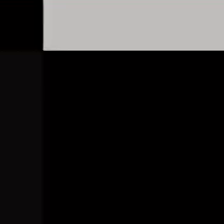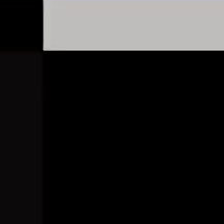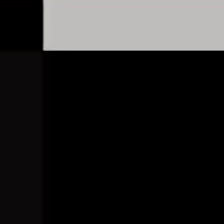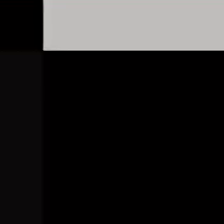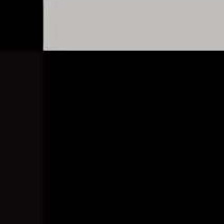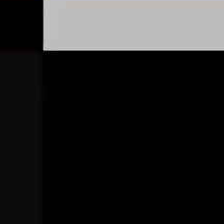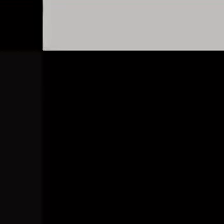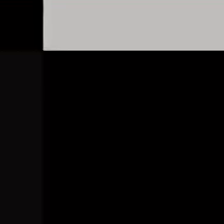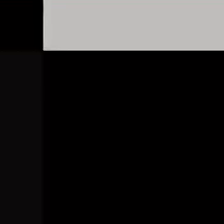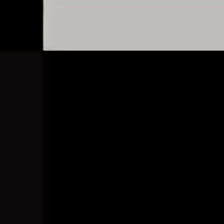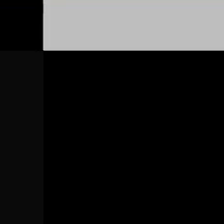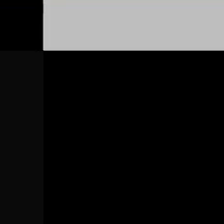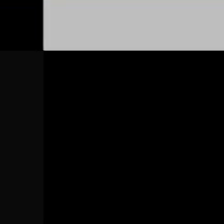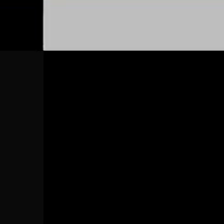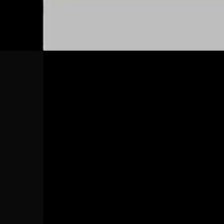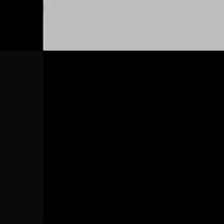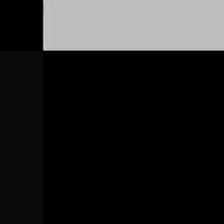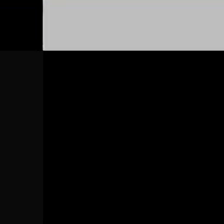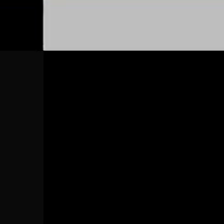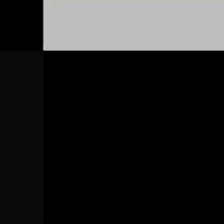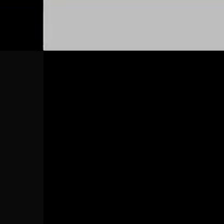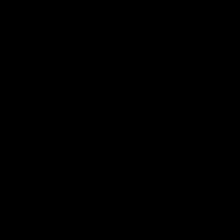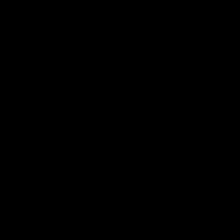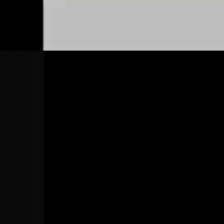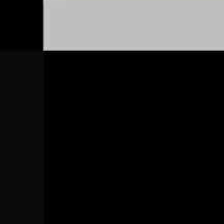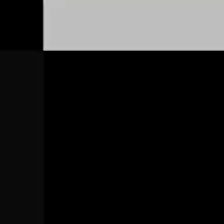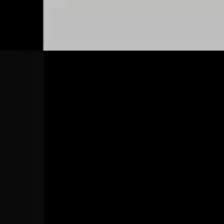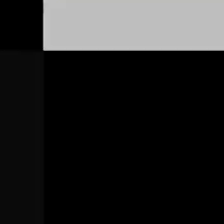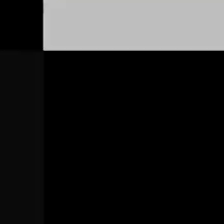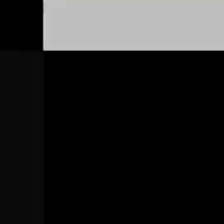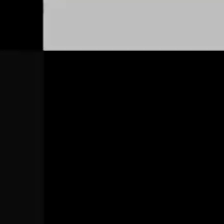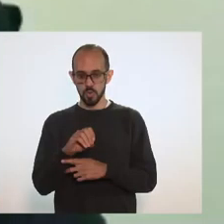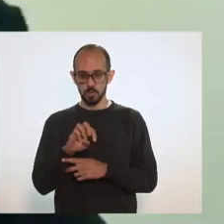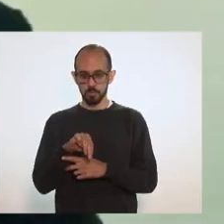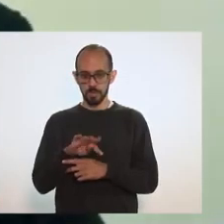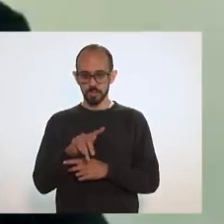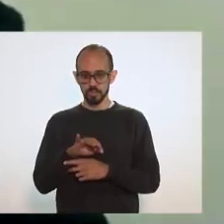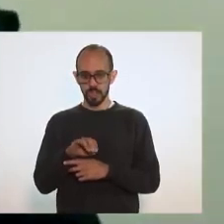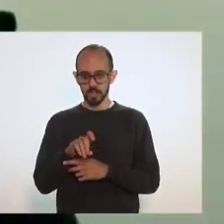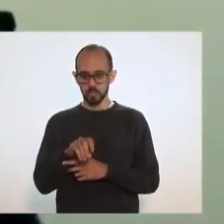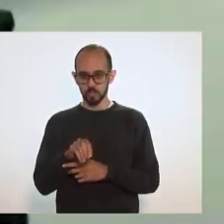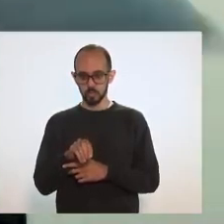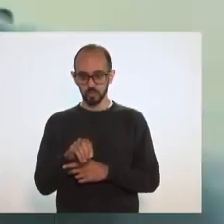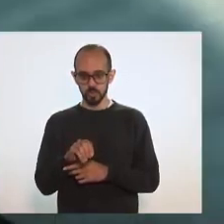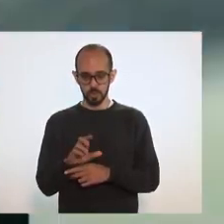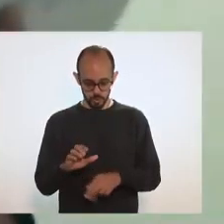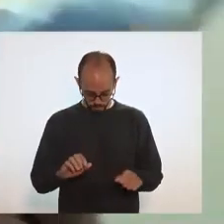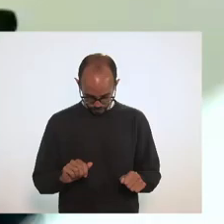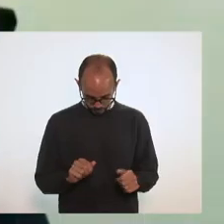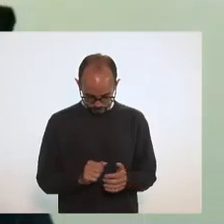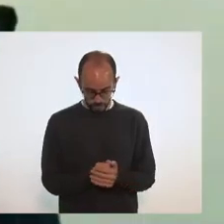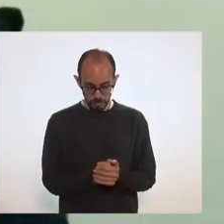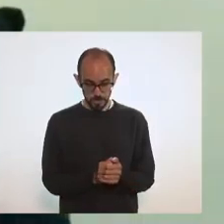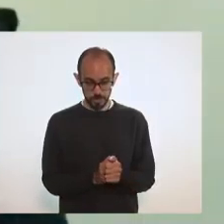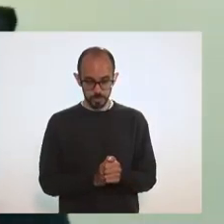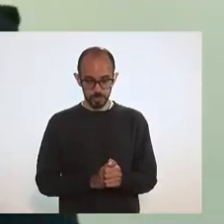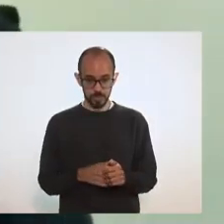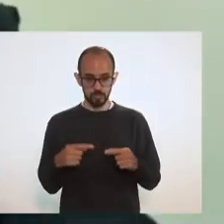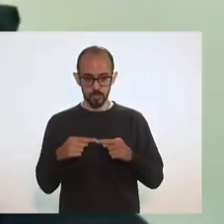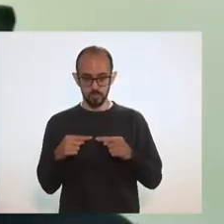lei 1004/2019, autoria do deputado Dr. Serginho. Parecer favorável às emendas. Em